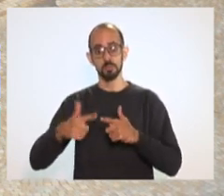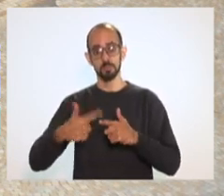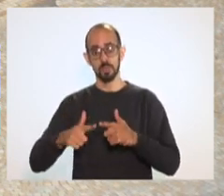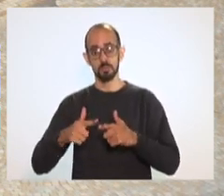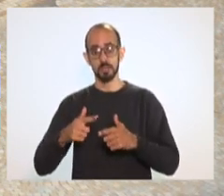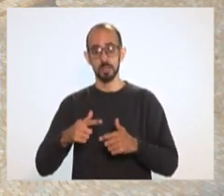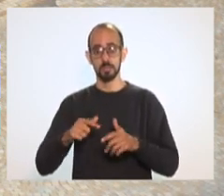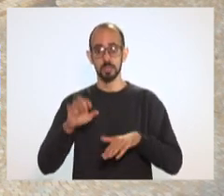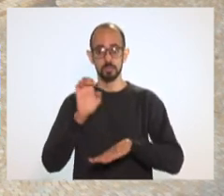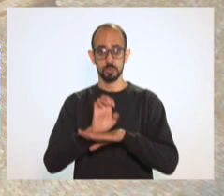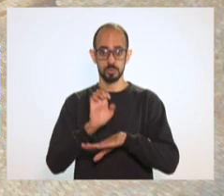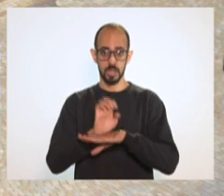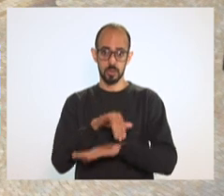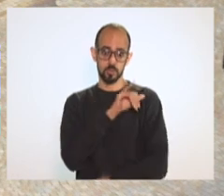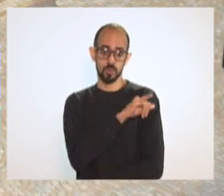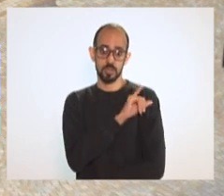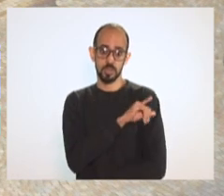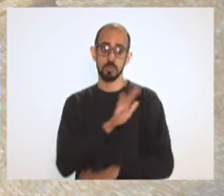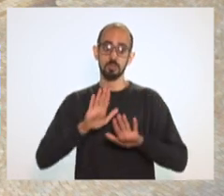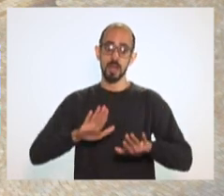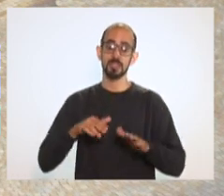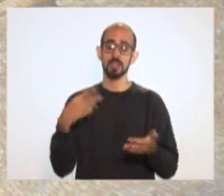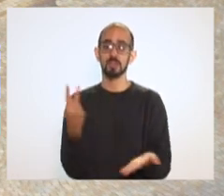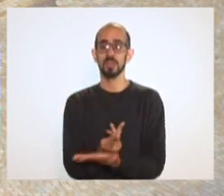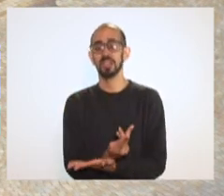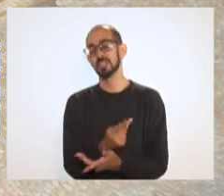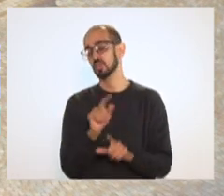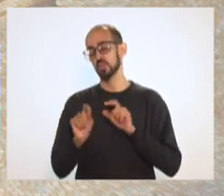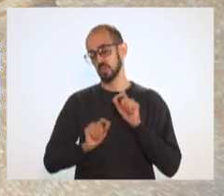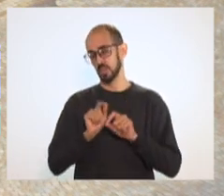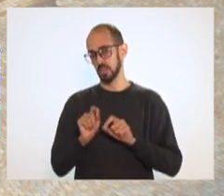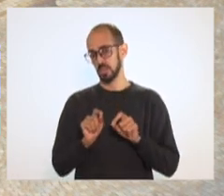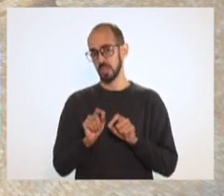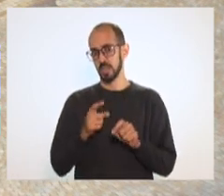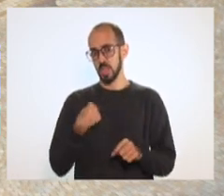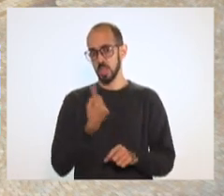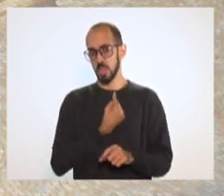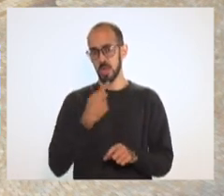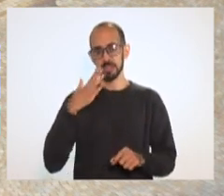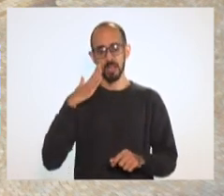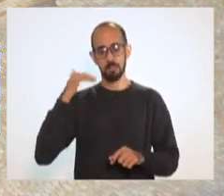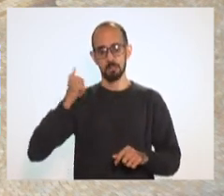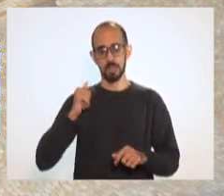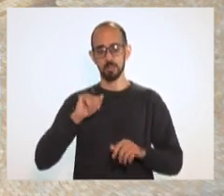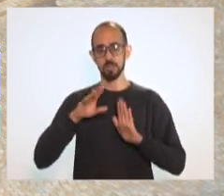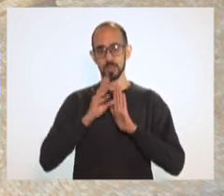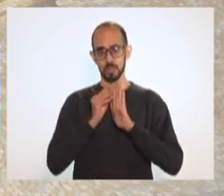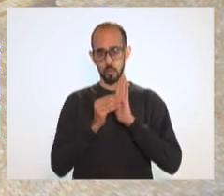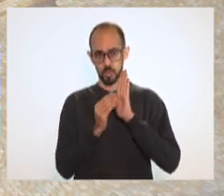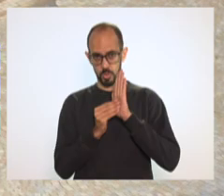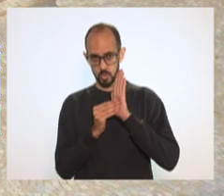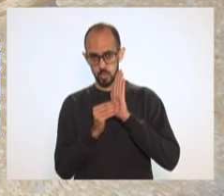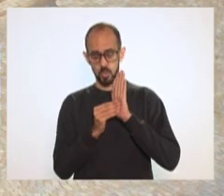de Janeiro. Mas ocorre, senhor presidente, que nós sabemos que esta matéria está pautada